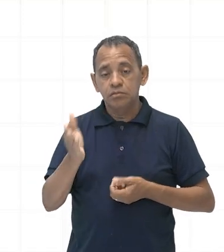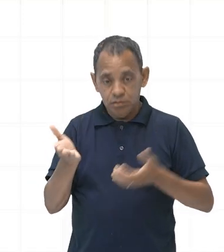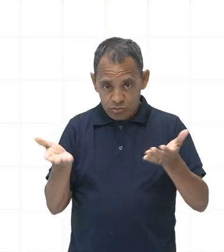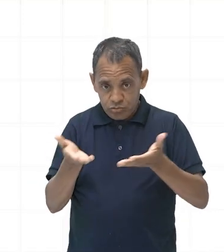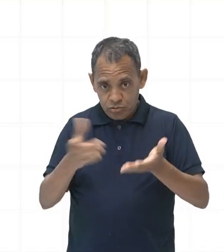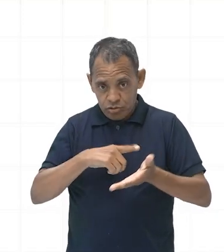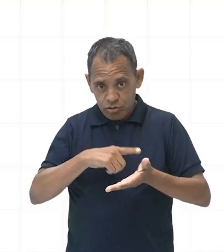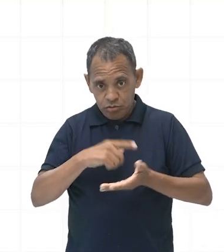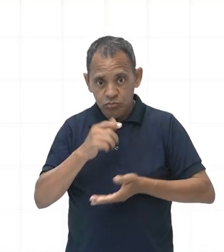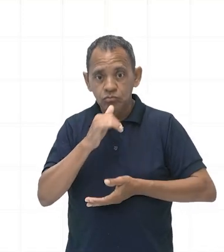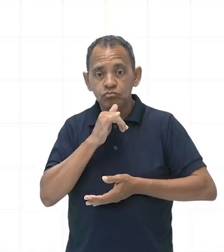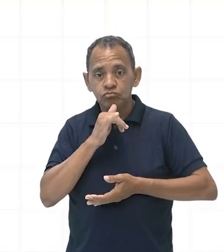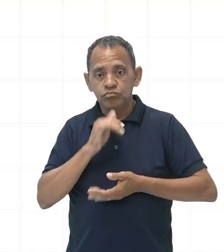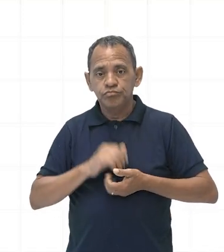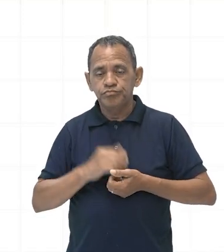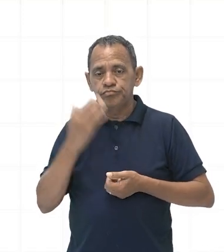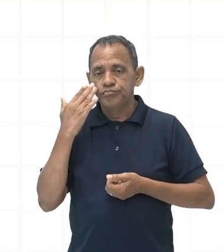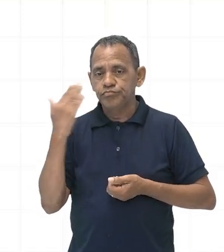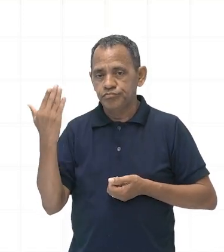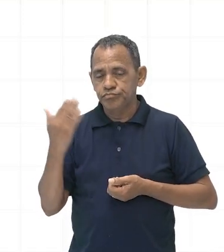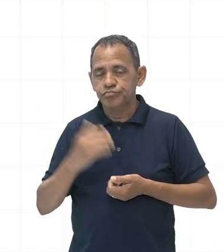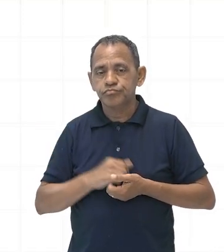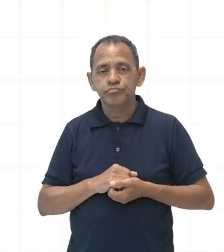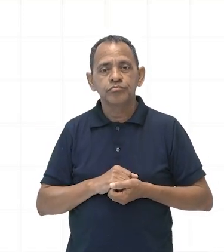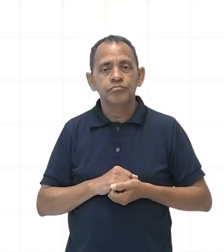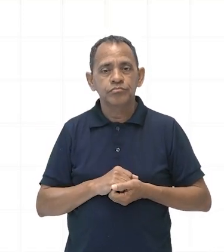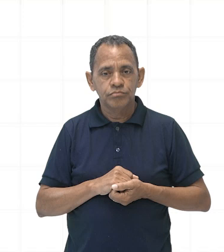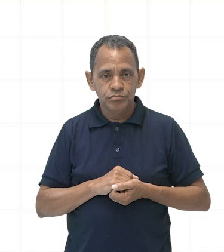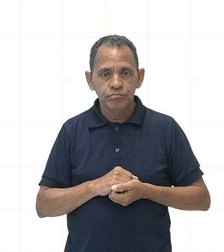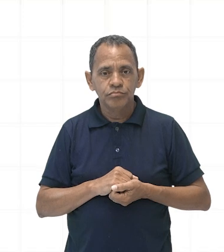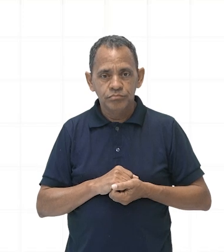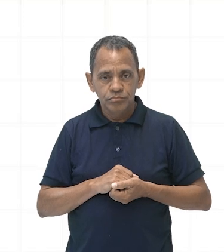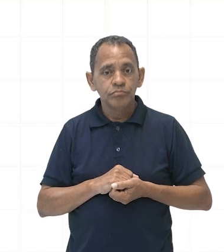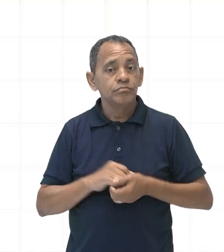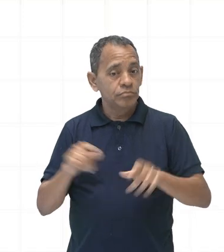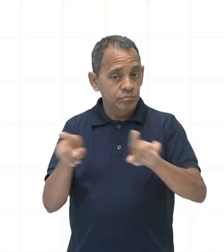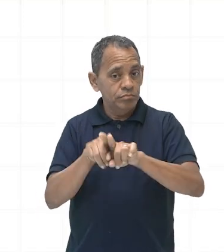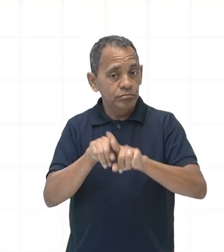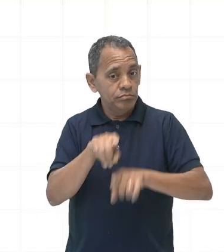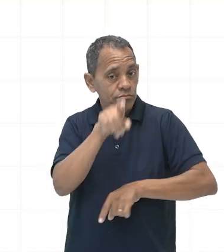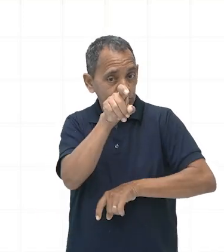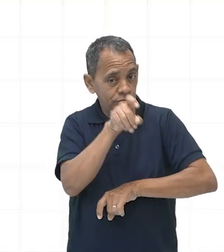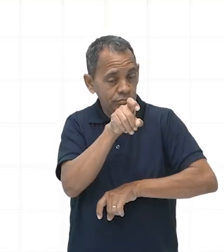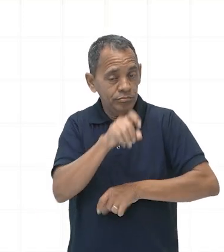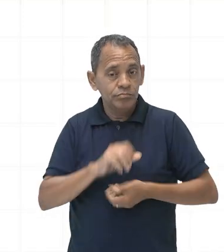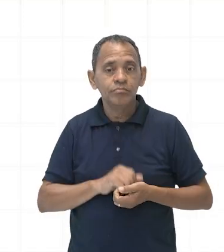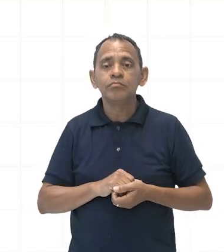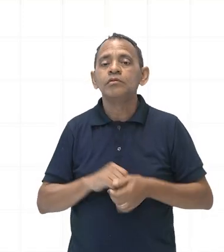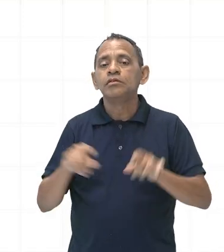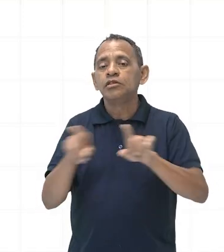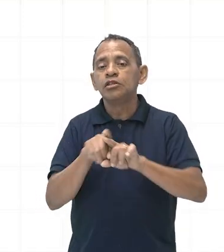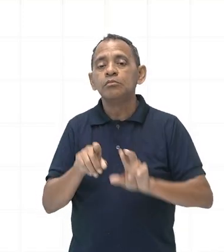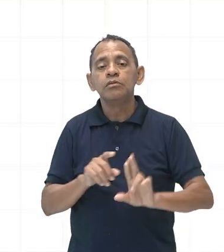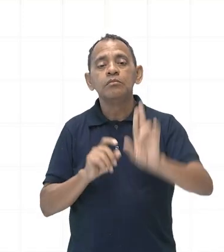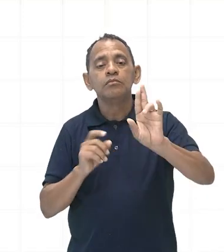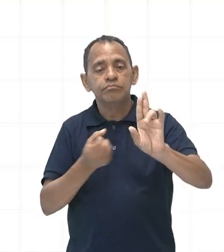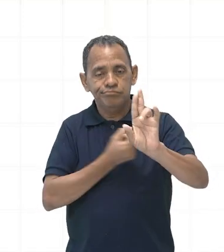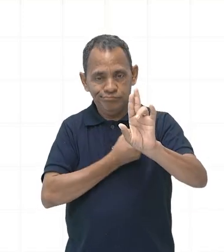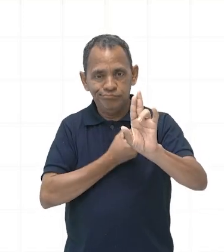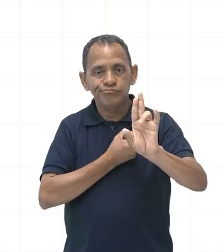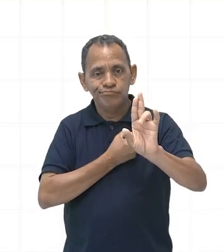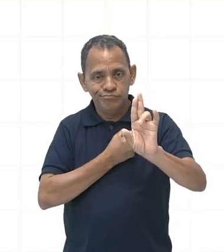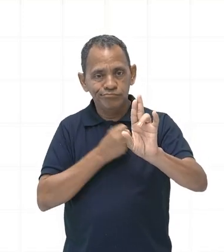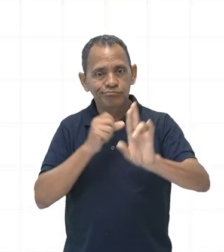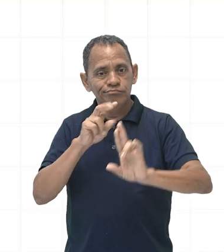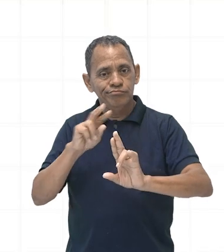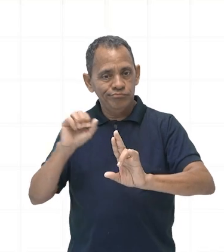temos aqui os números, olha só. Inclusive esse x aqui, porque esse x ele está também representando o número que vai ser